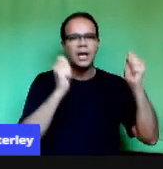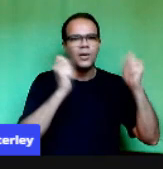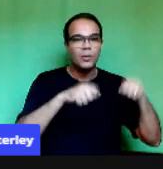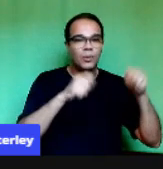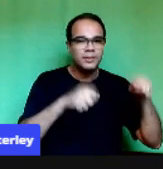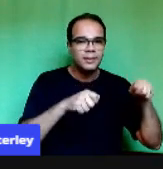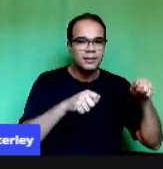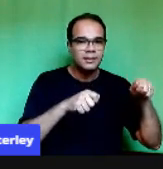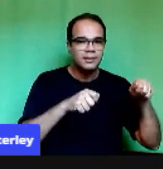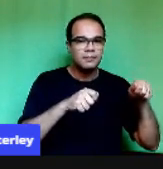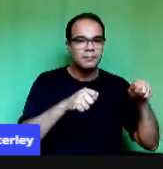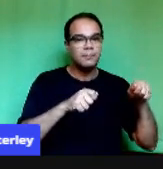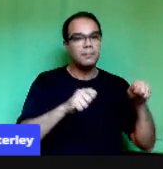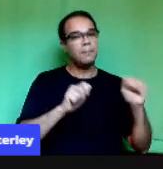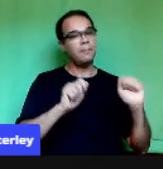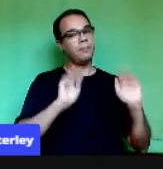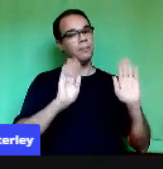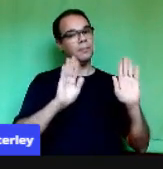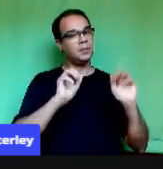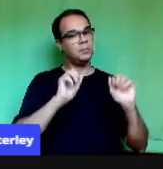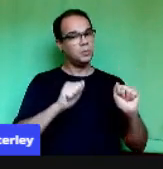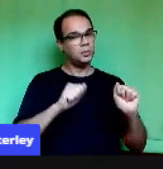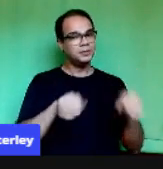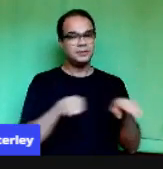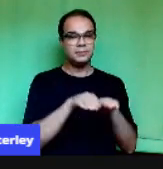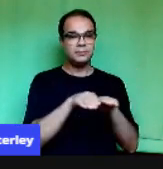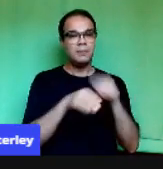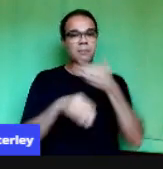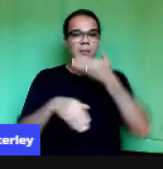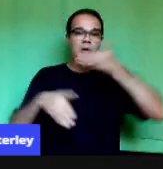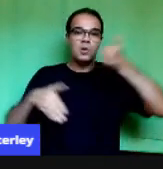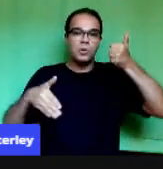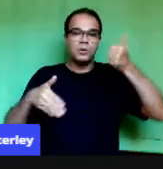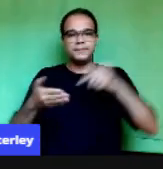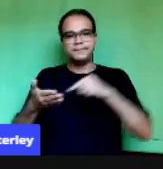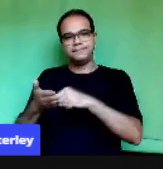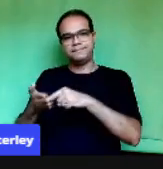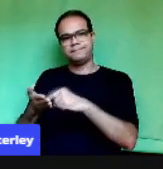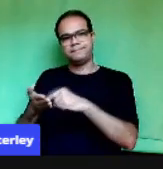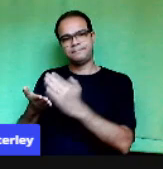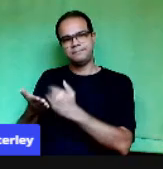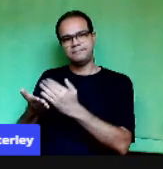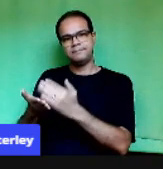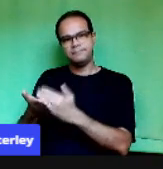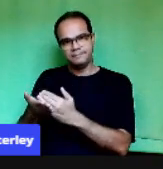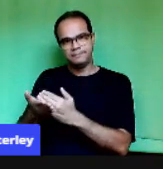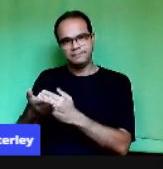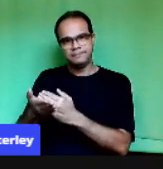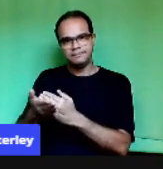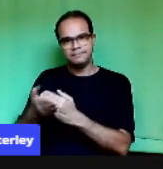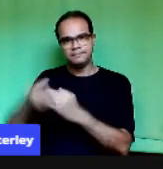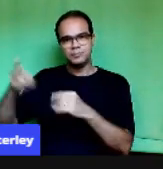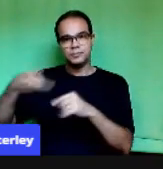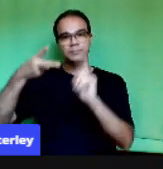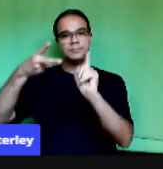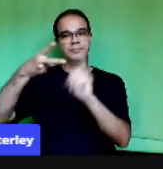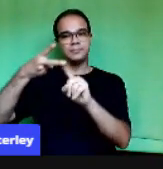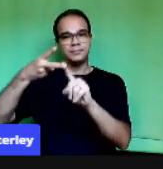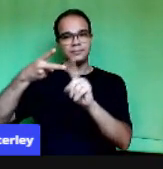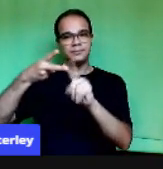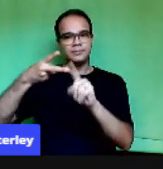trabalhar atendendo a necessidade do outro. O segundo é o respeito. Nós temos que respeitar, né, os estudantes de forma